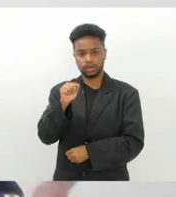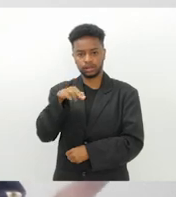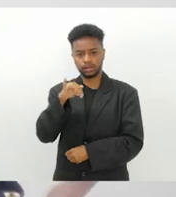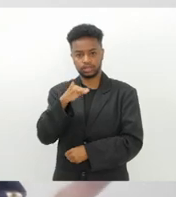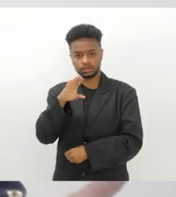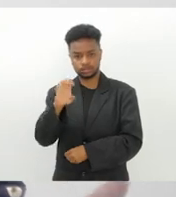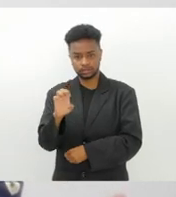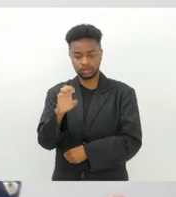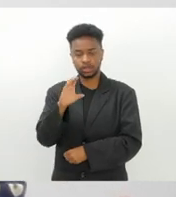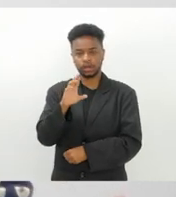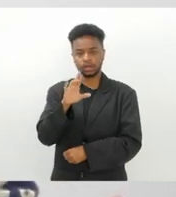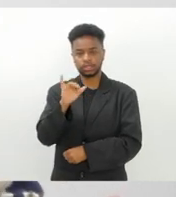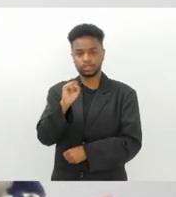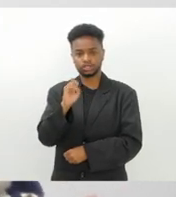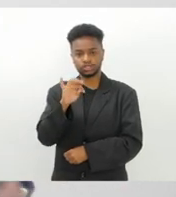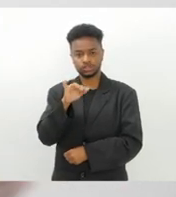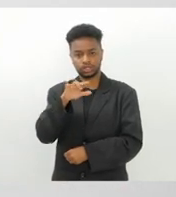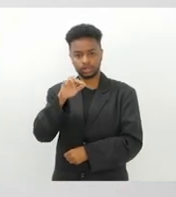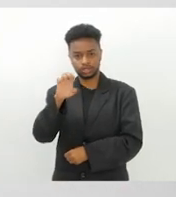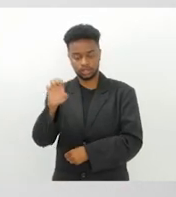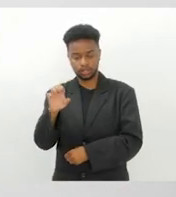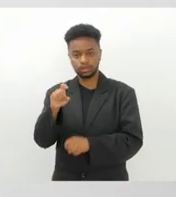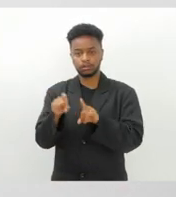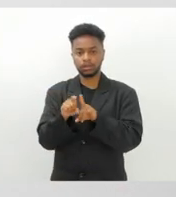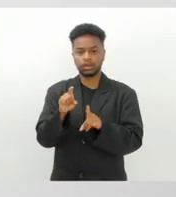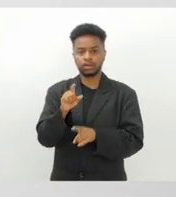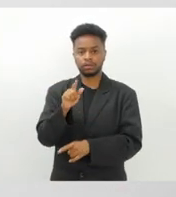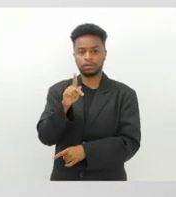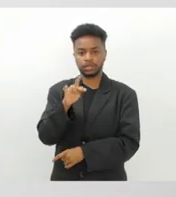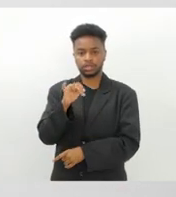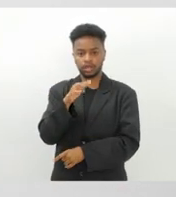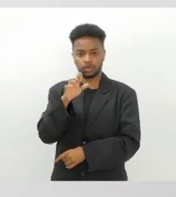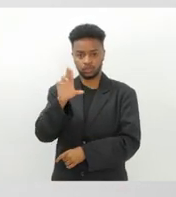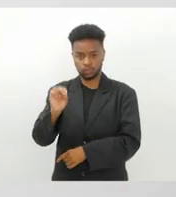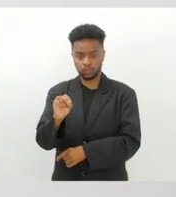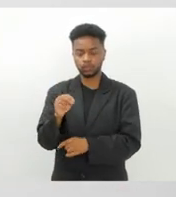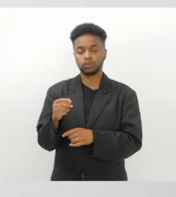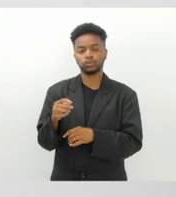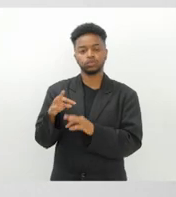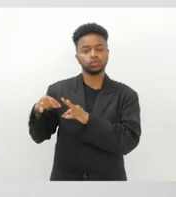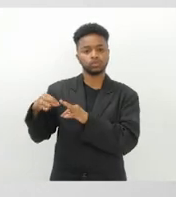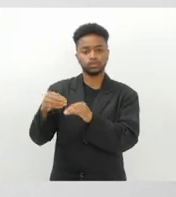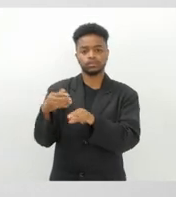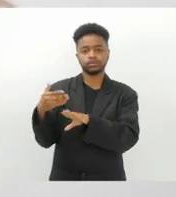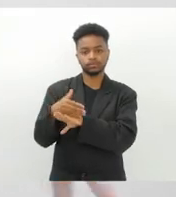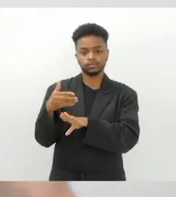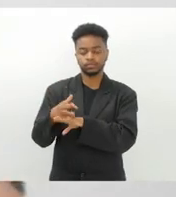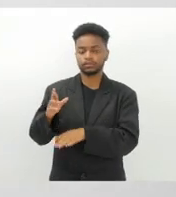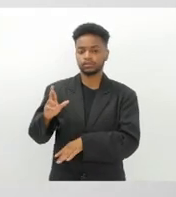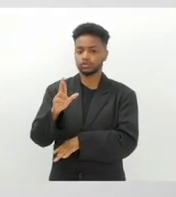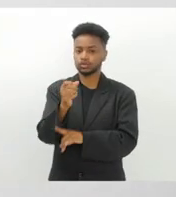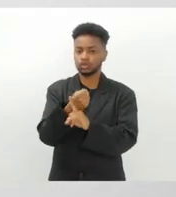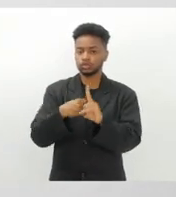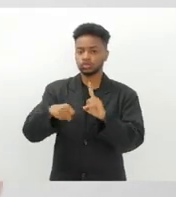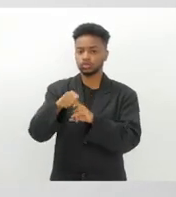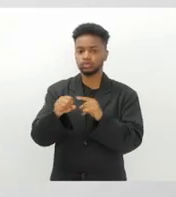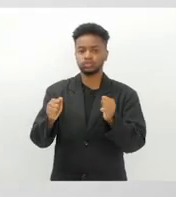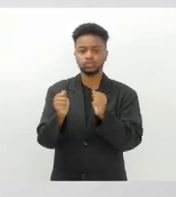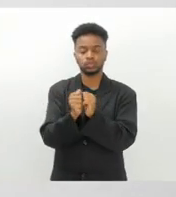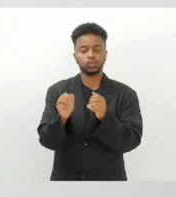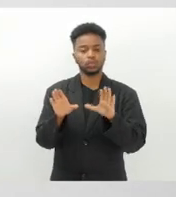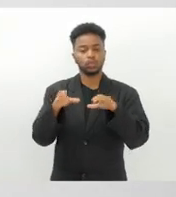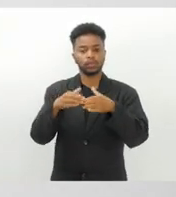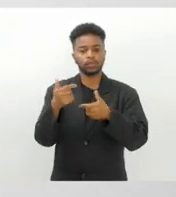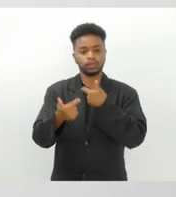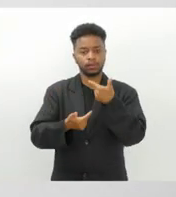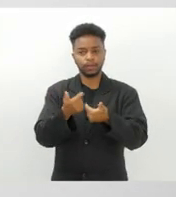Correia, Cristiane Duarte e Etel Pinheiro. São esses os que fazem parte, representando a sociedade civil, desse grupo de trabalho que nos